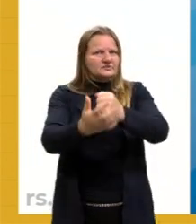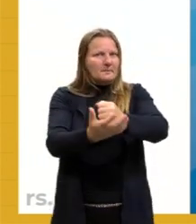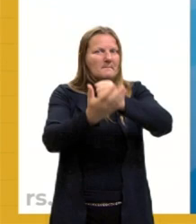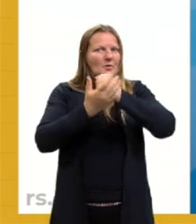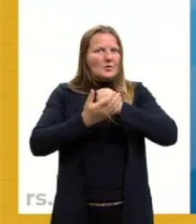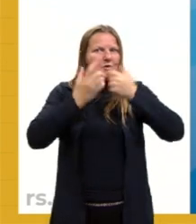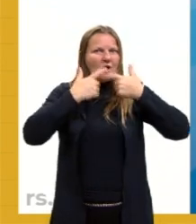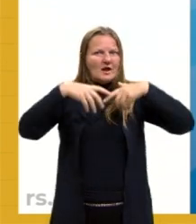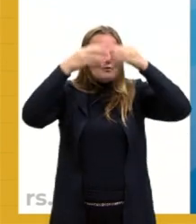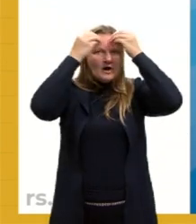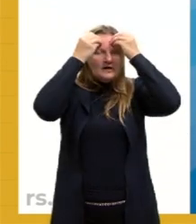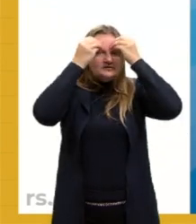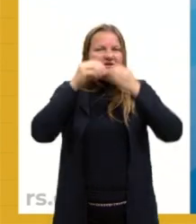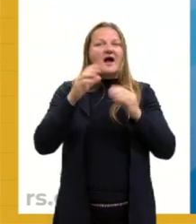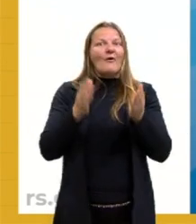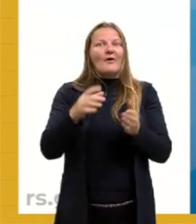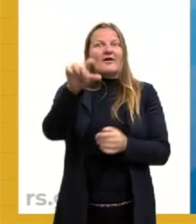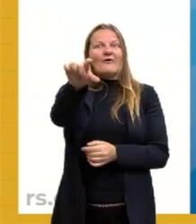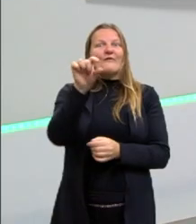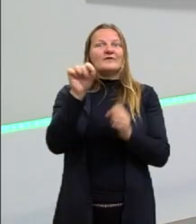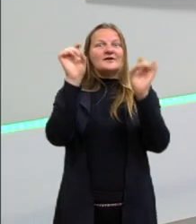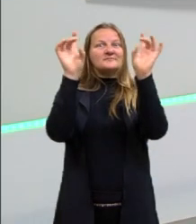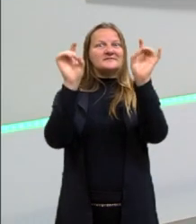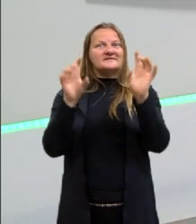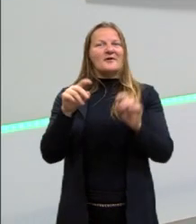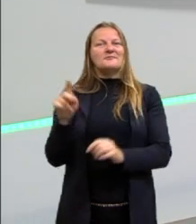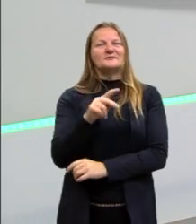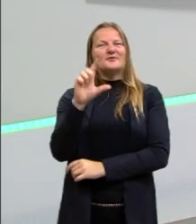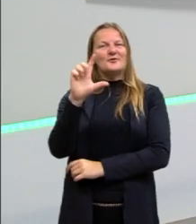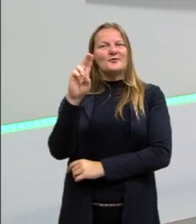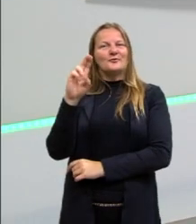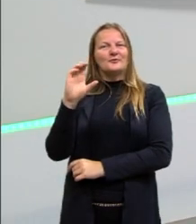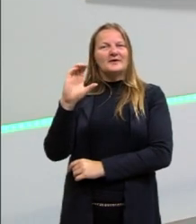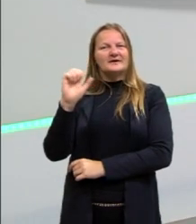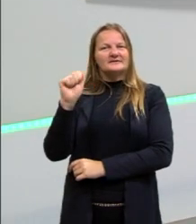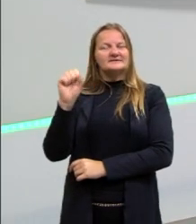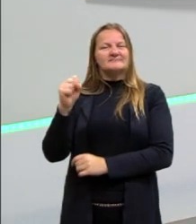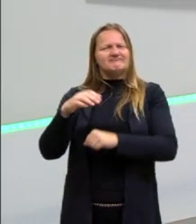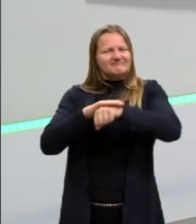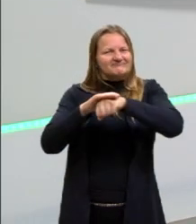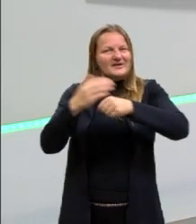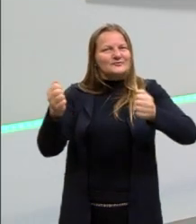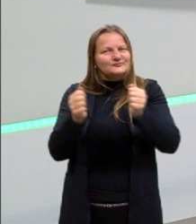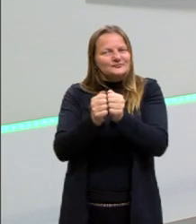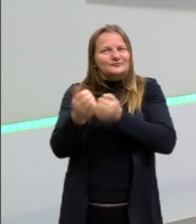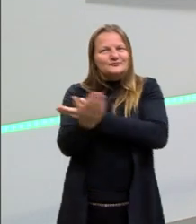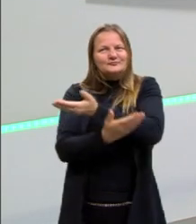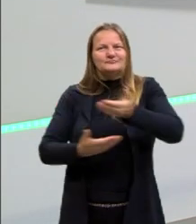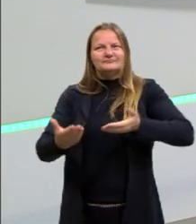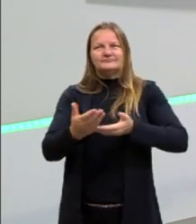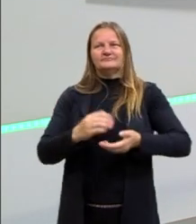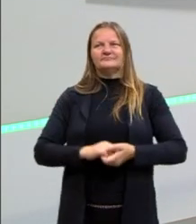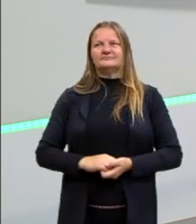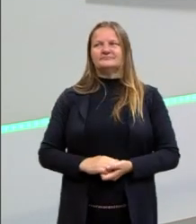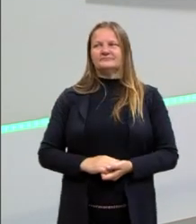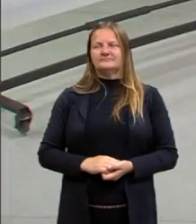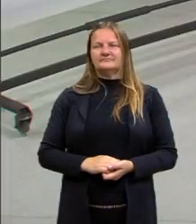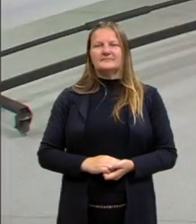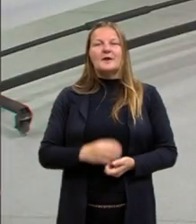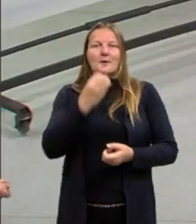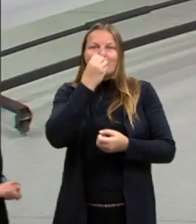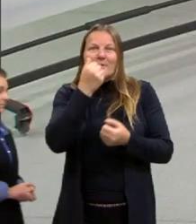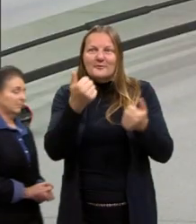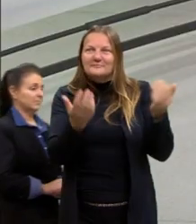e para isso eu vou chamar aqui já o prof Lucas para conversar um pouquinho comigo tudo bom